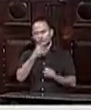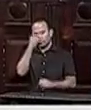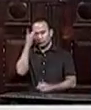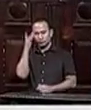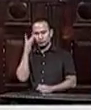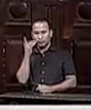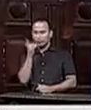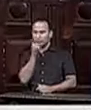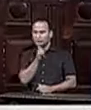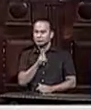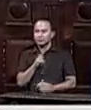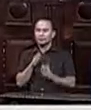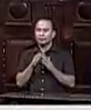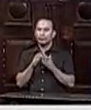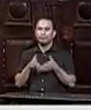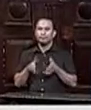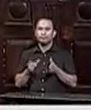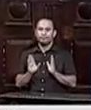seriam contemplados